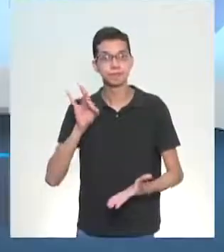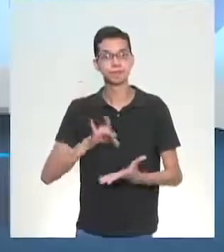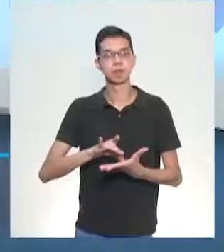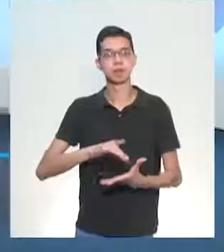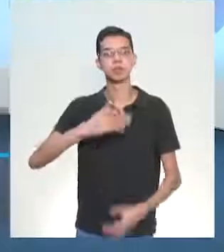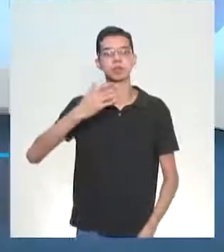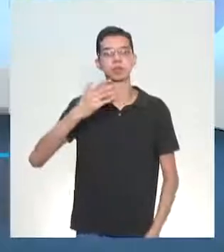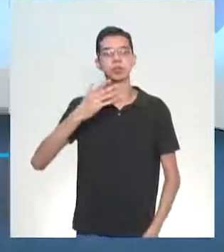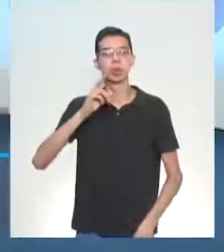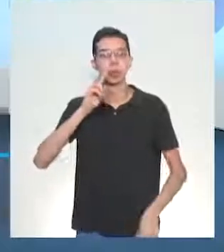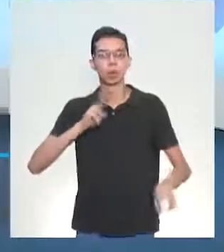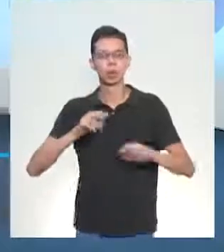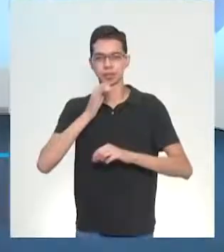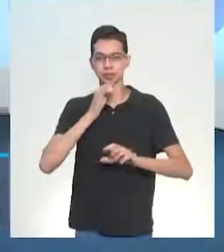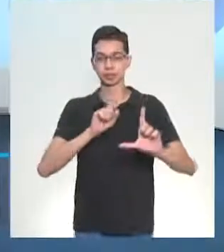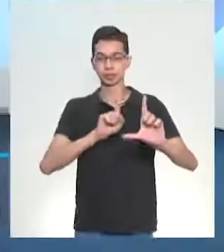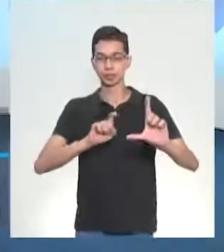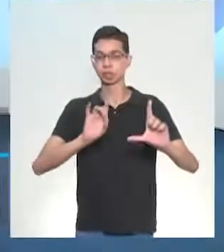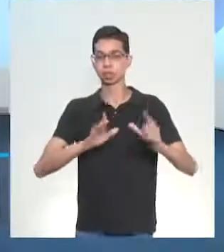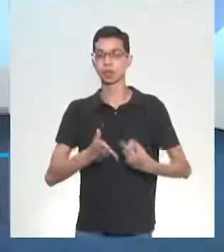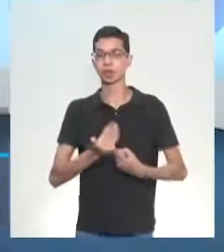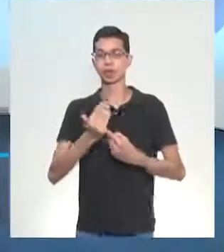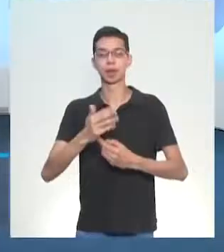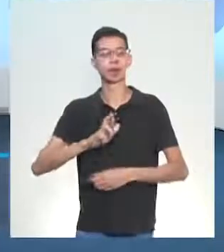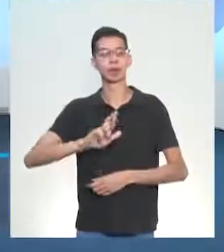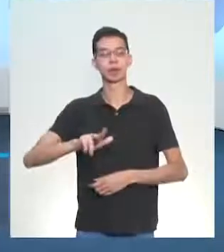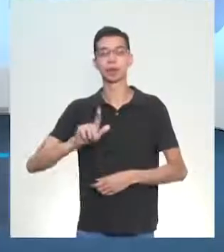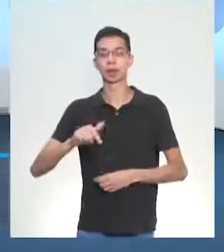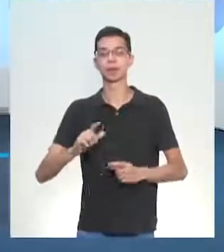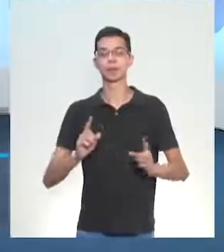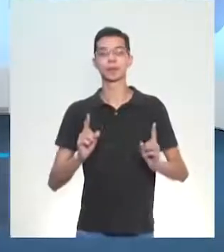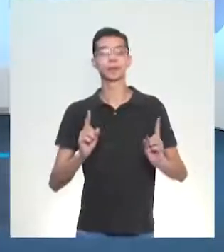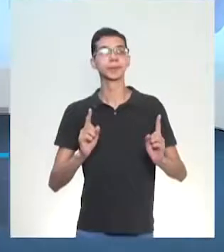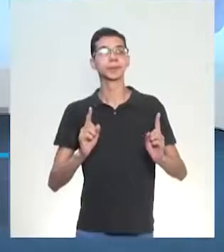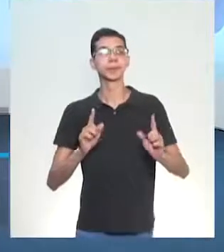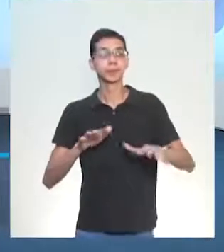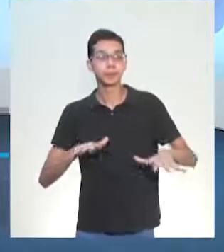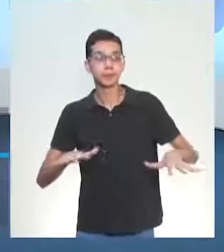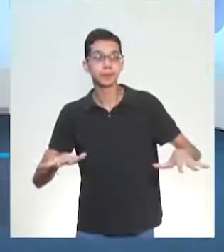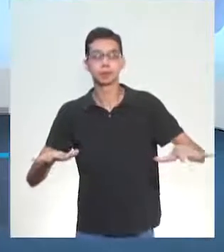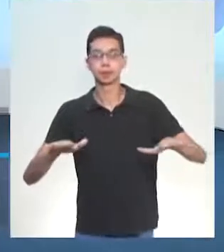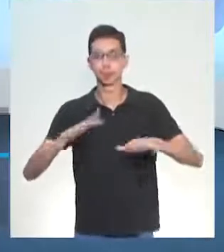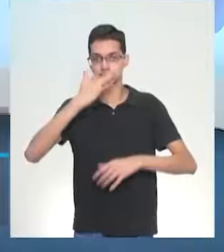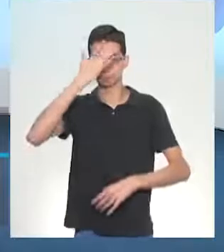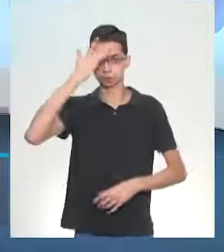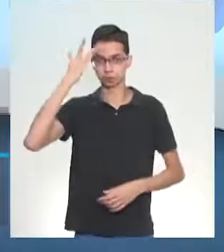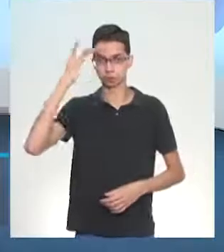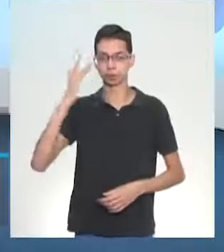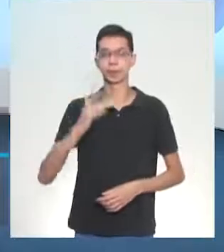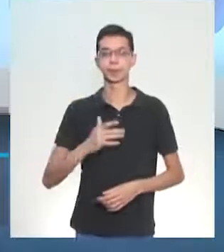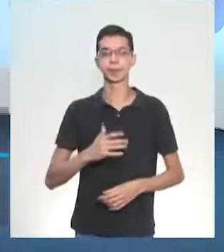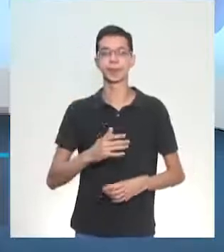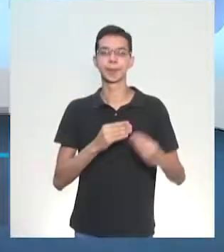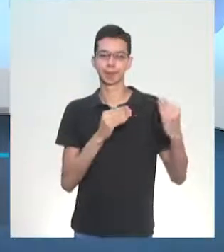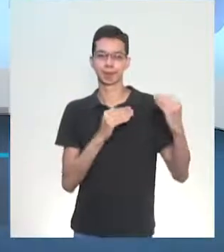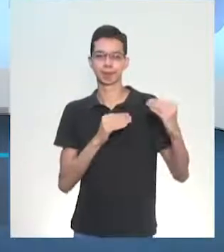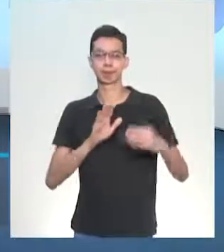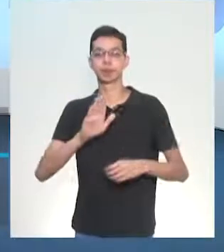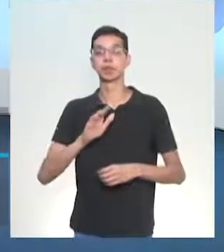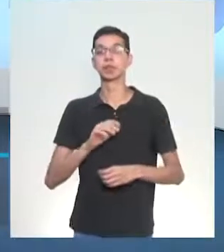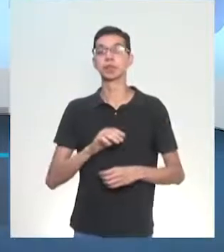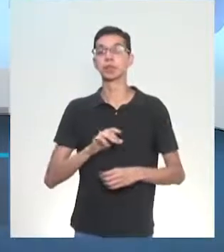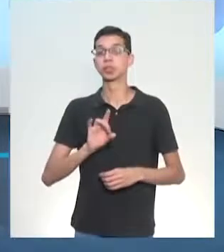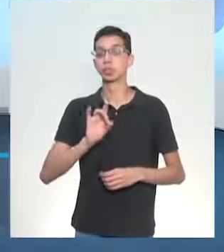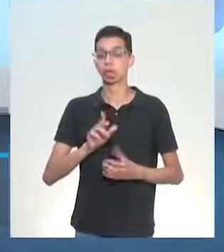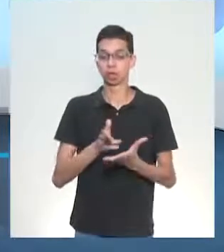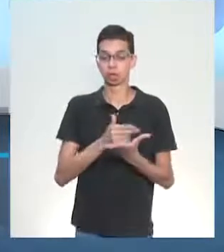mundo real, sai do digital. Vai de outro ambiente, isso, né? vai do digital para o real. E já a charge, ela só fica uma imagem,